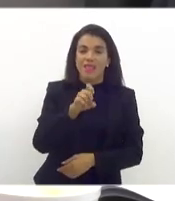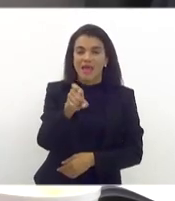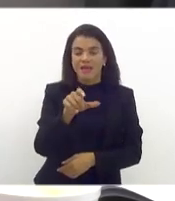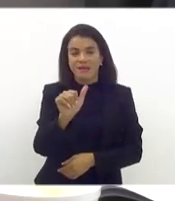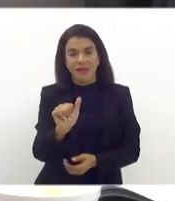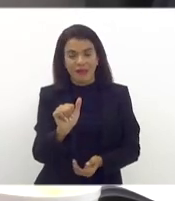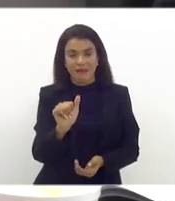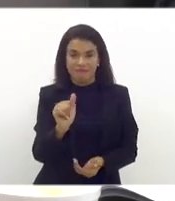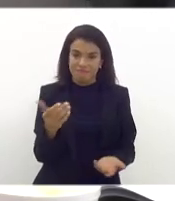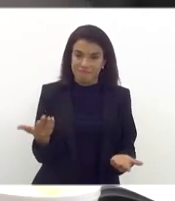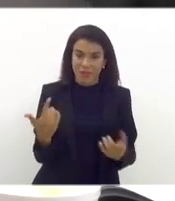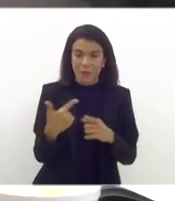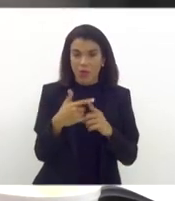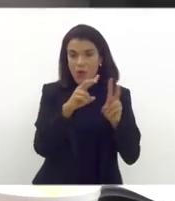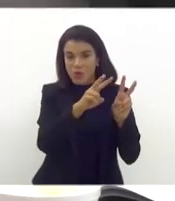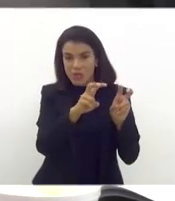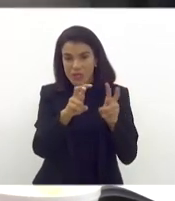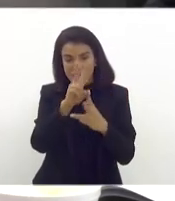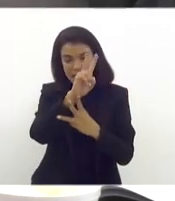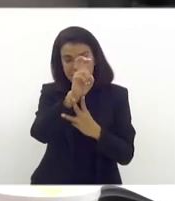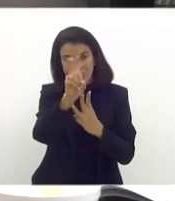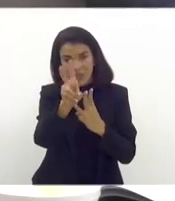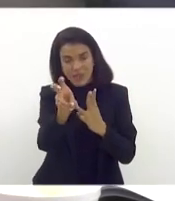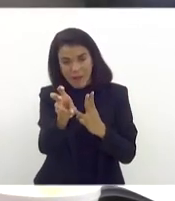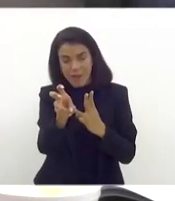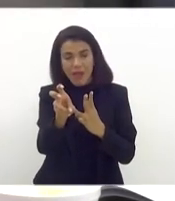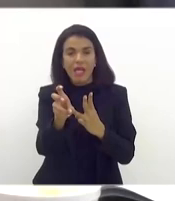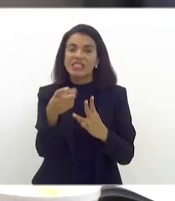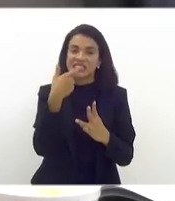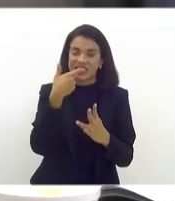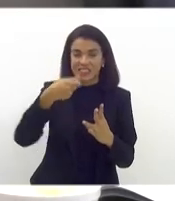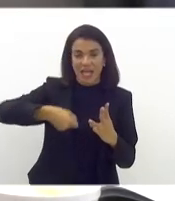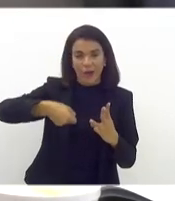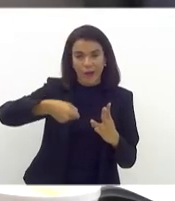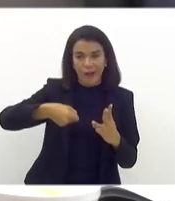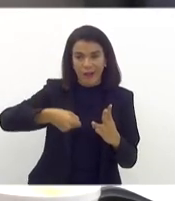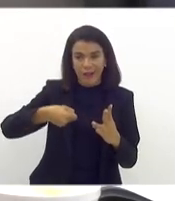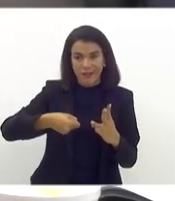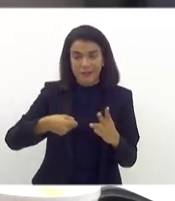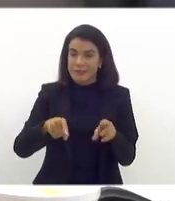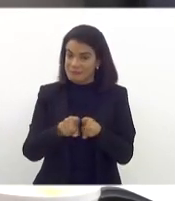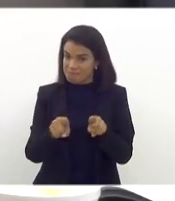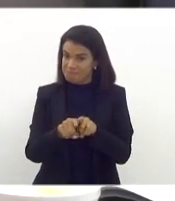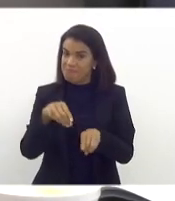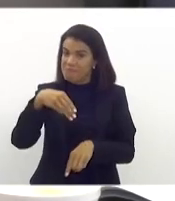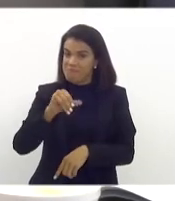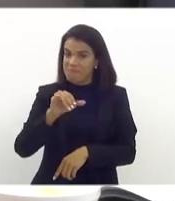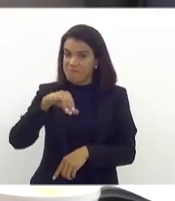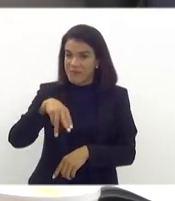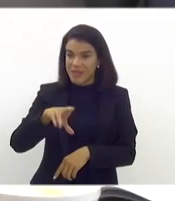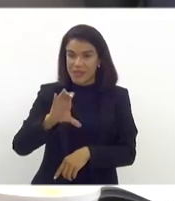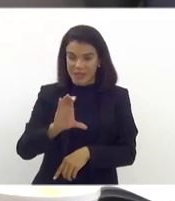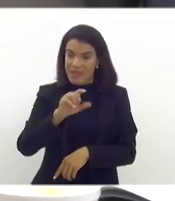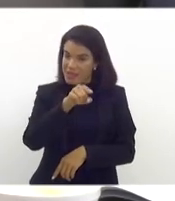se fundir, porque o tema de todos é exatamente as sacolas. E, aliás, o deputado Carlos Mink há de lembrar